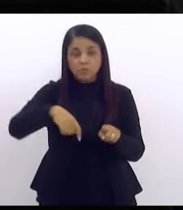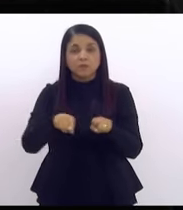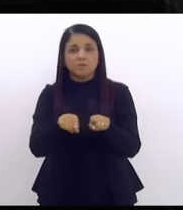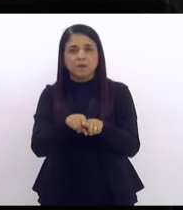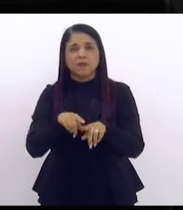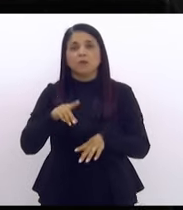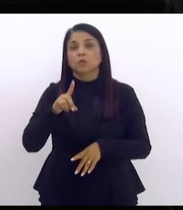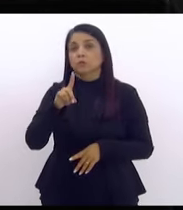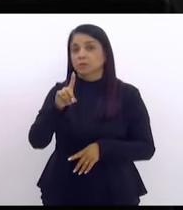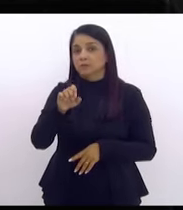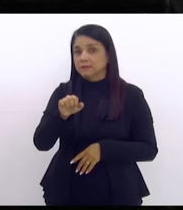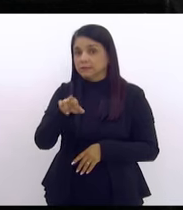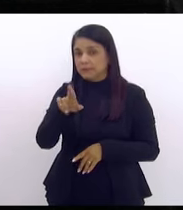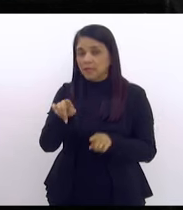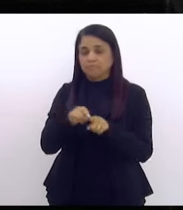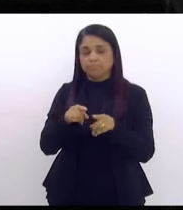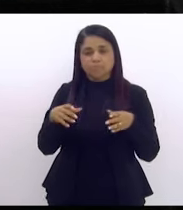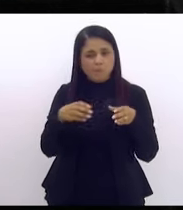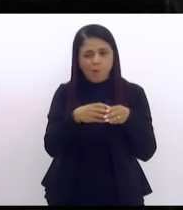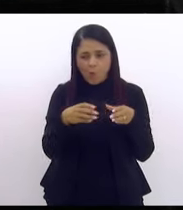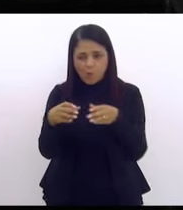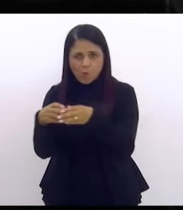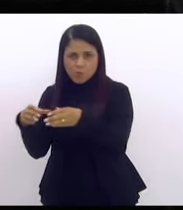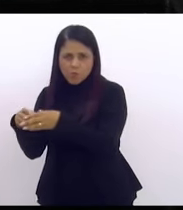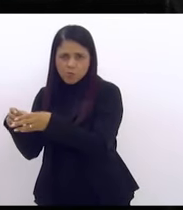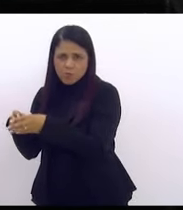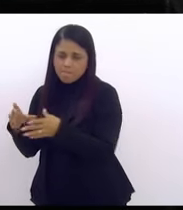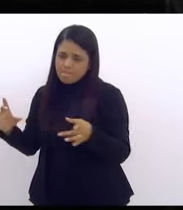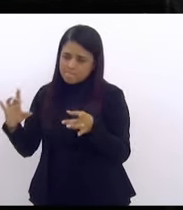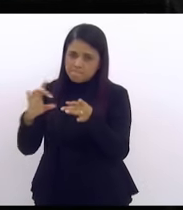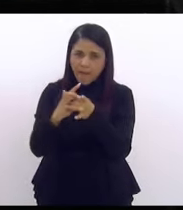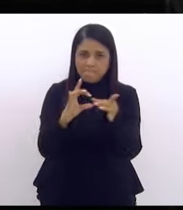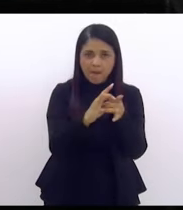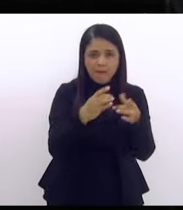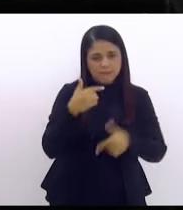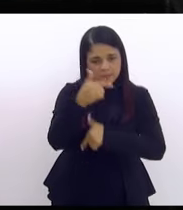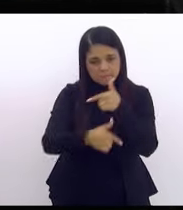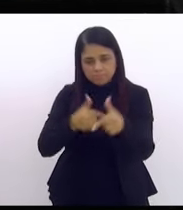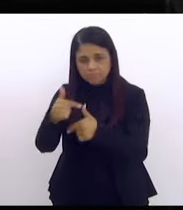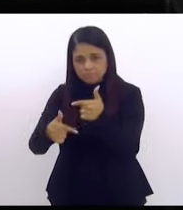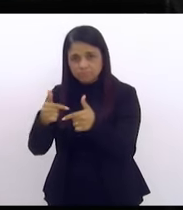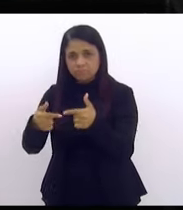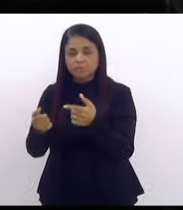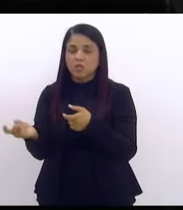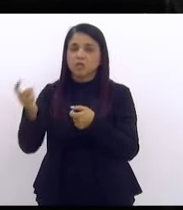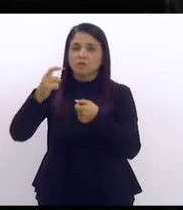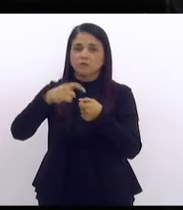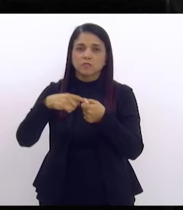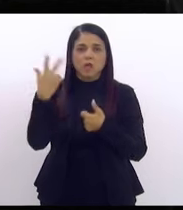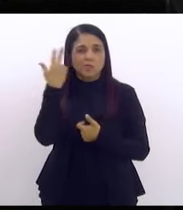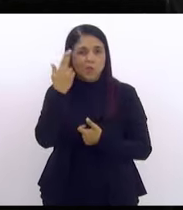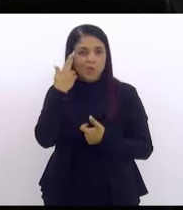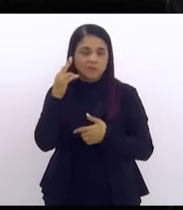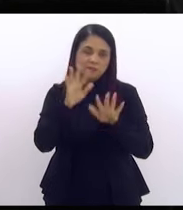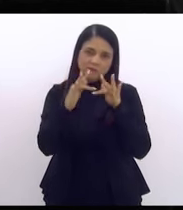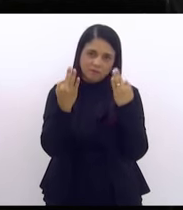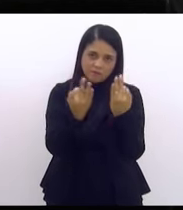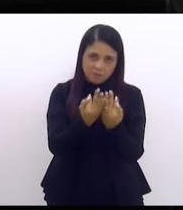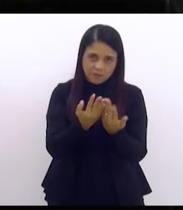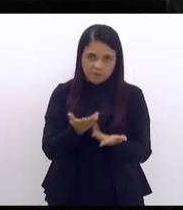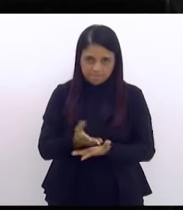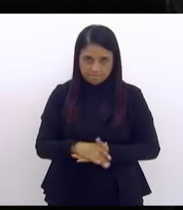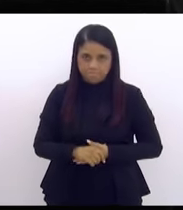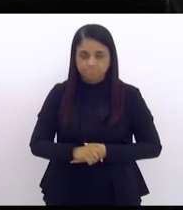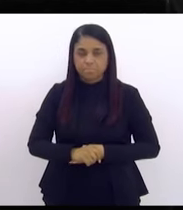trabalho concentrado de equipes para que haja, quanto antes, a devolução da normalidade da vida dessas